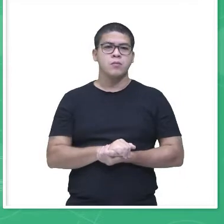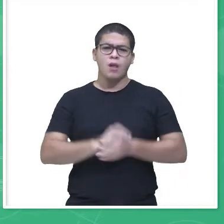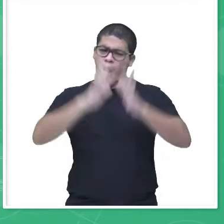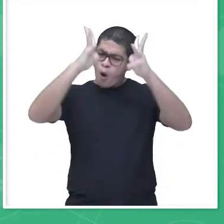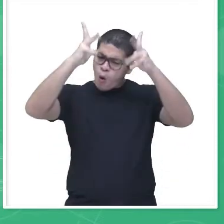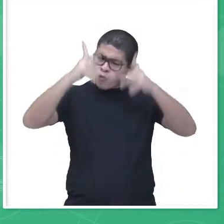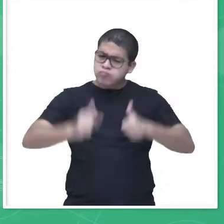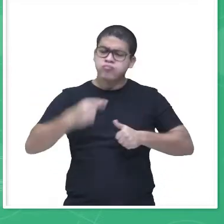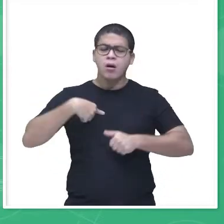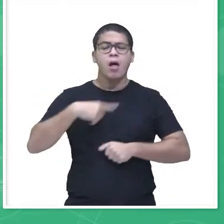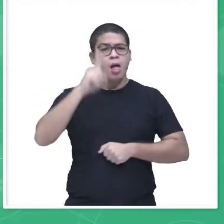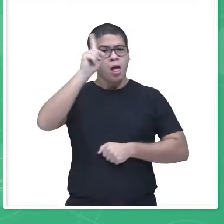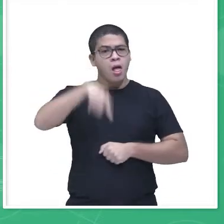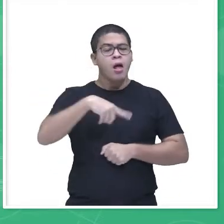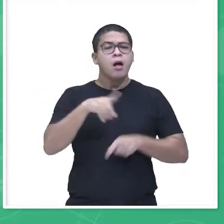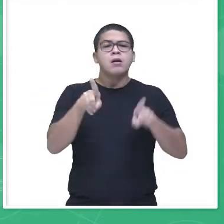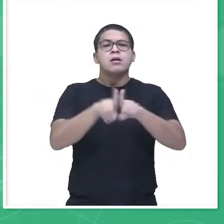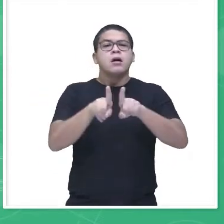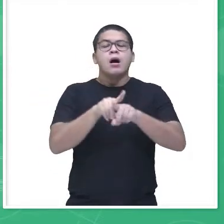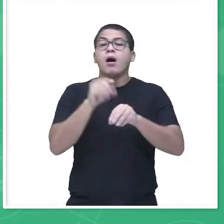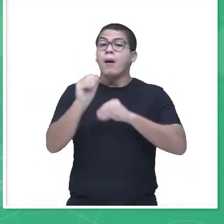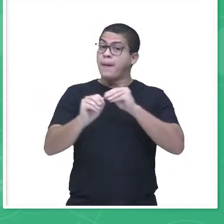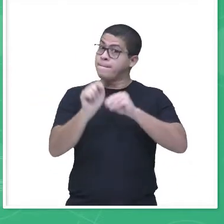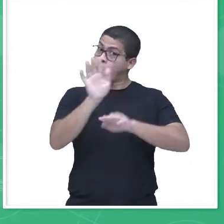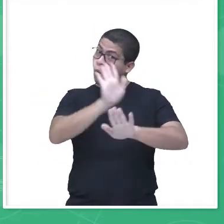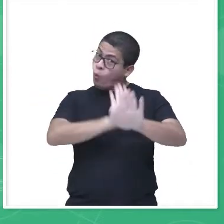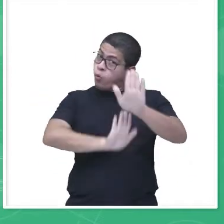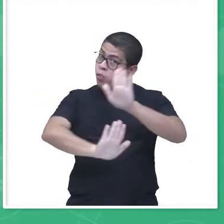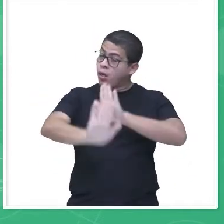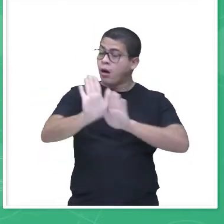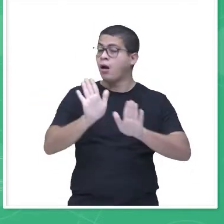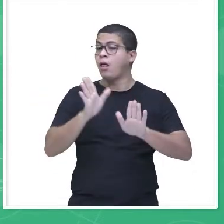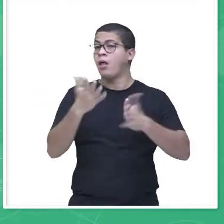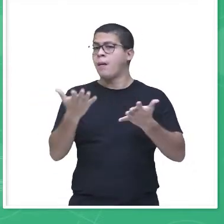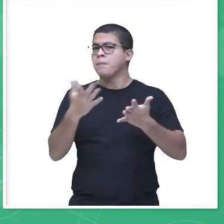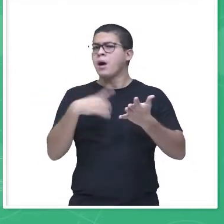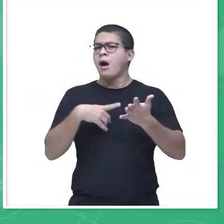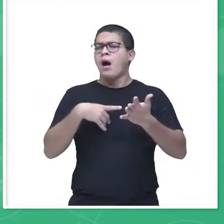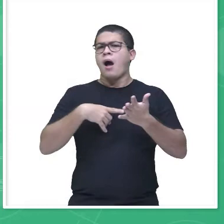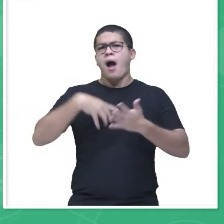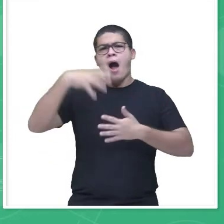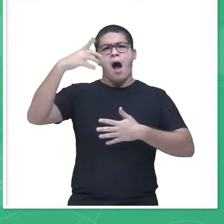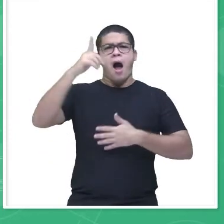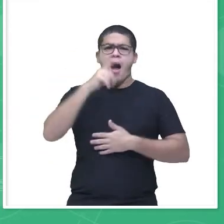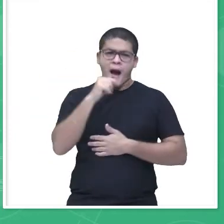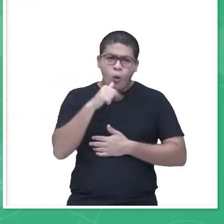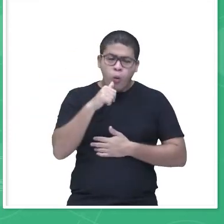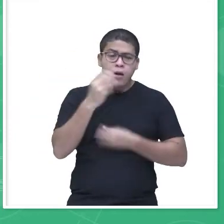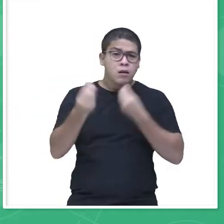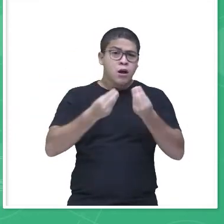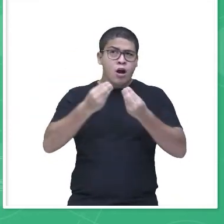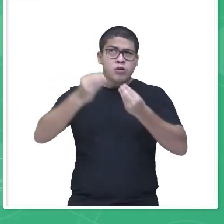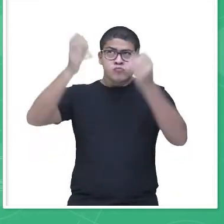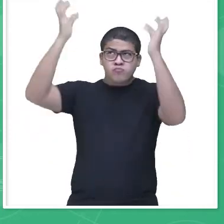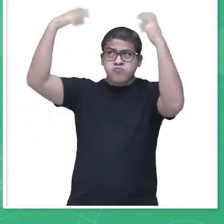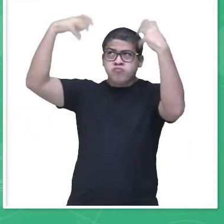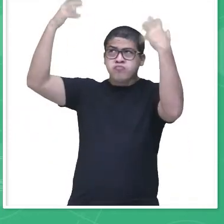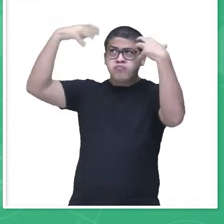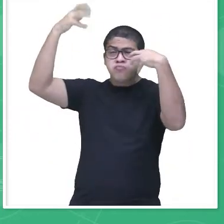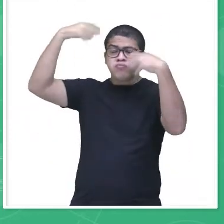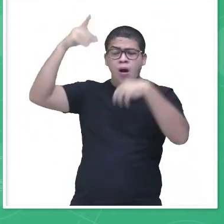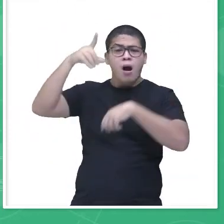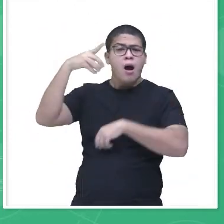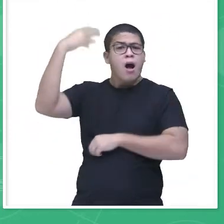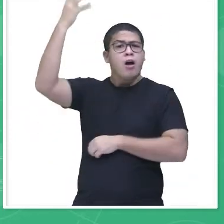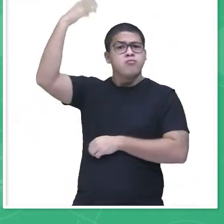completo, mas também sempre tomando cuidado para você não desperdiçar a água, tá? Então, banho faz parte da